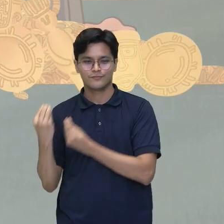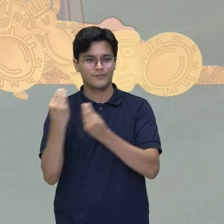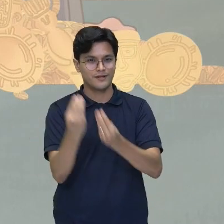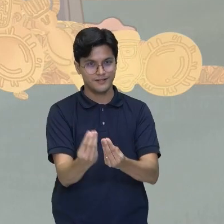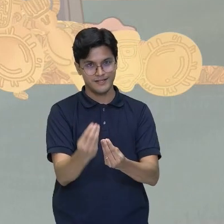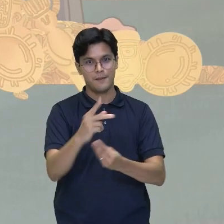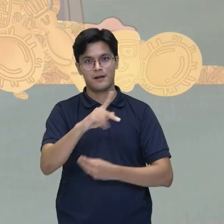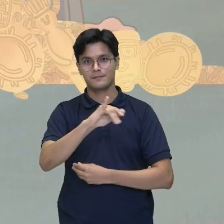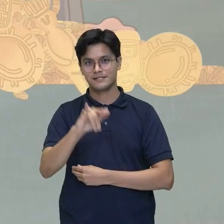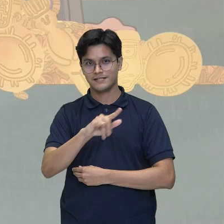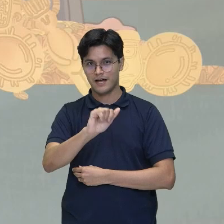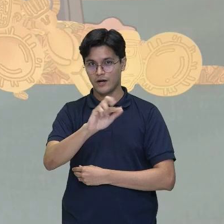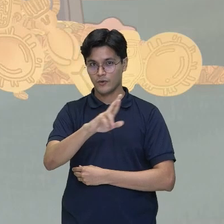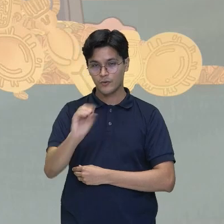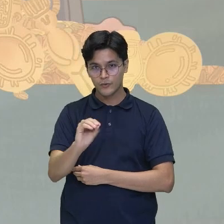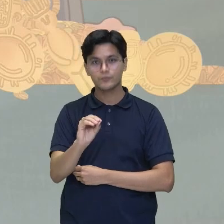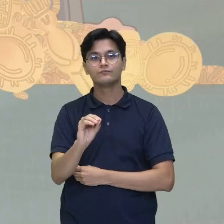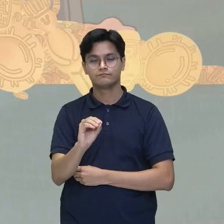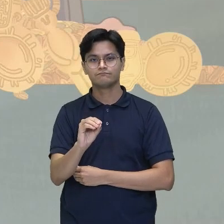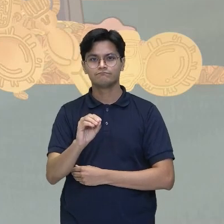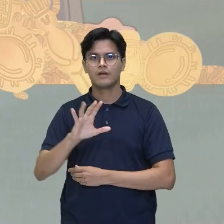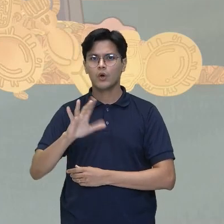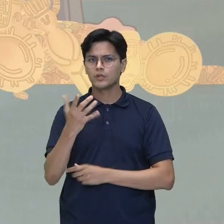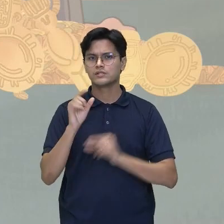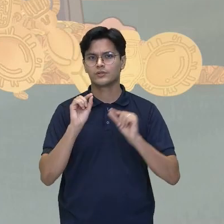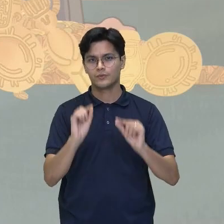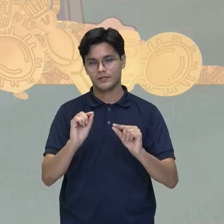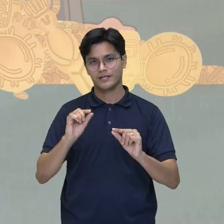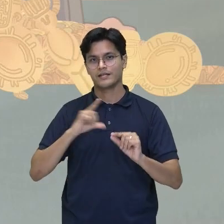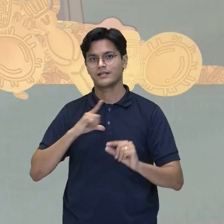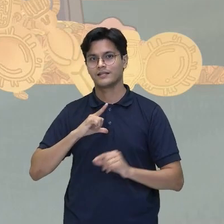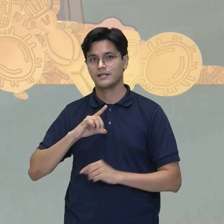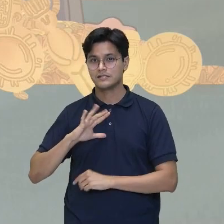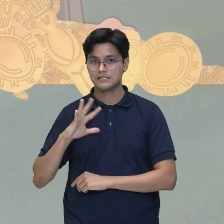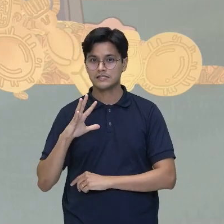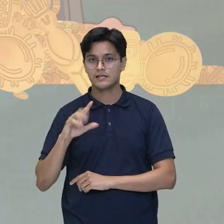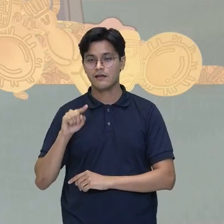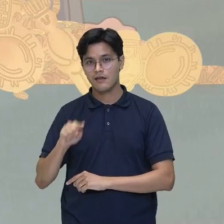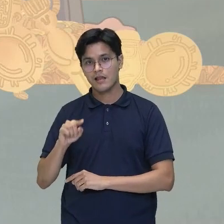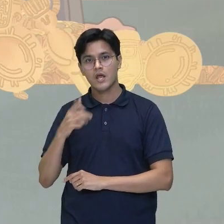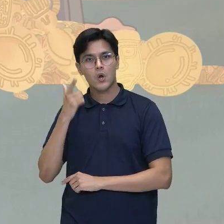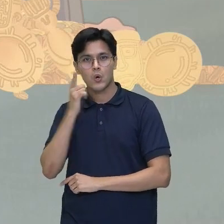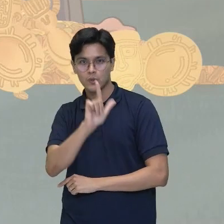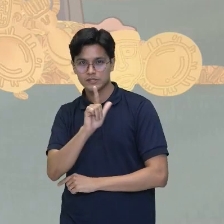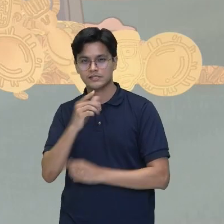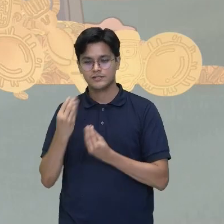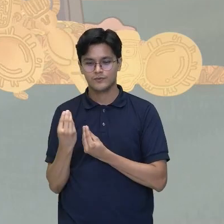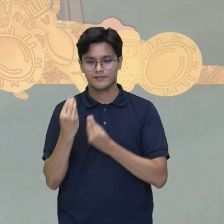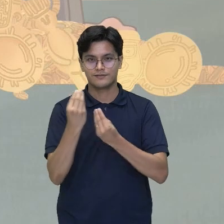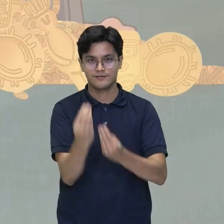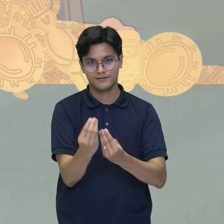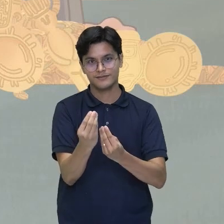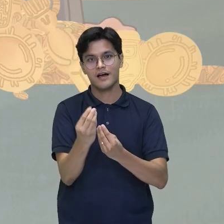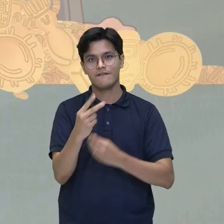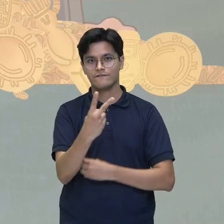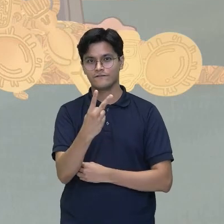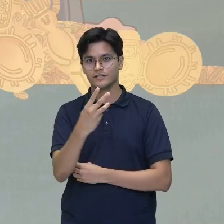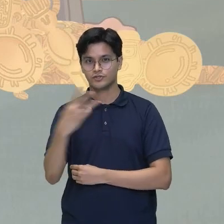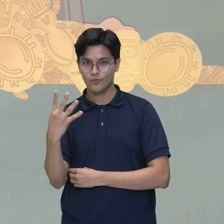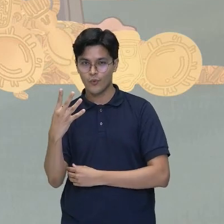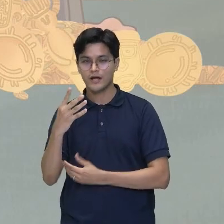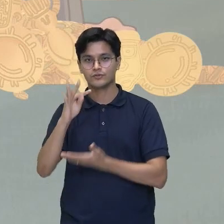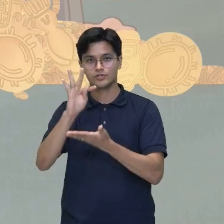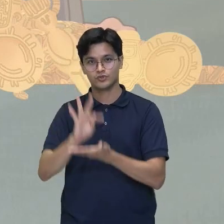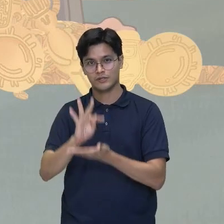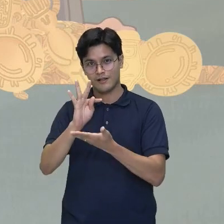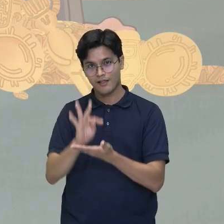de Atahualpa, né, foi de cerca de 24 toneladas de ouro e prata, o maior